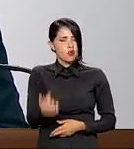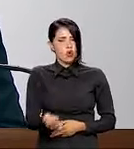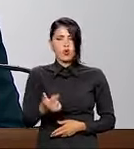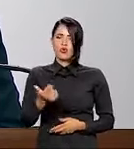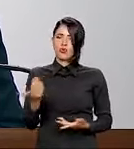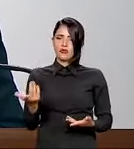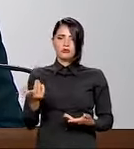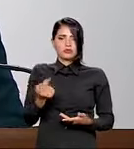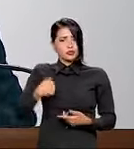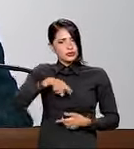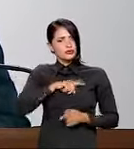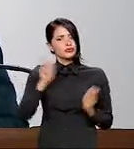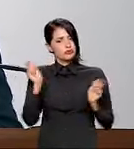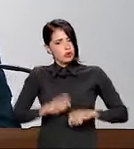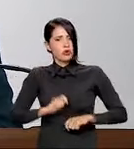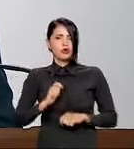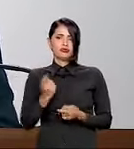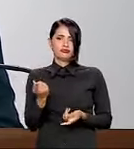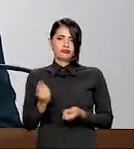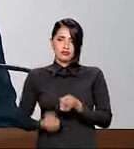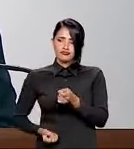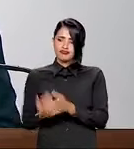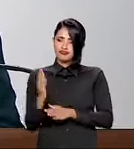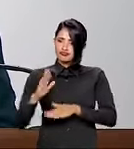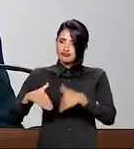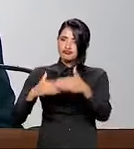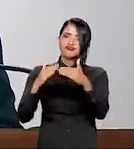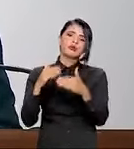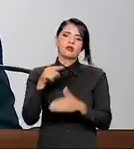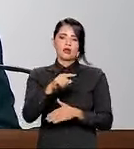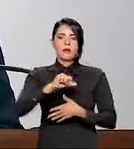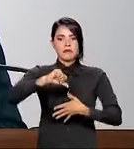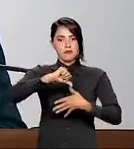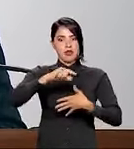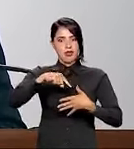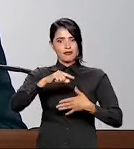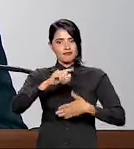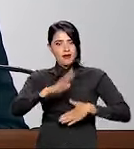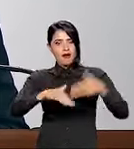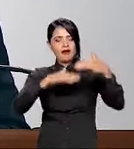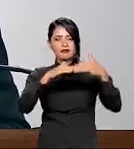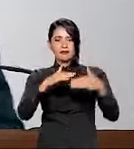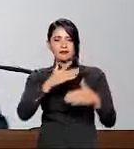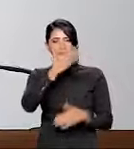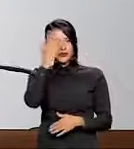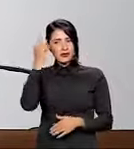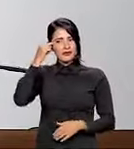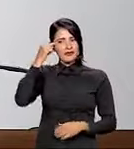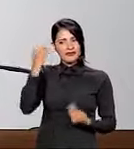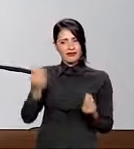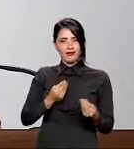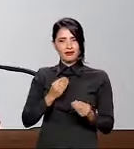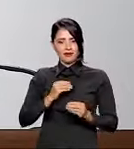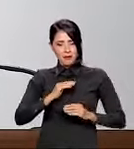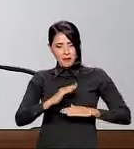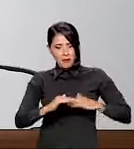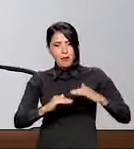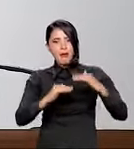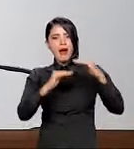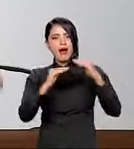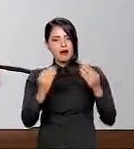pode fazer de crescimento na América do Sul. Tem muita gente que acha que crescimento se dá